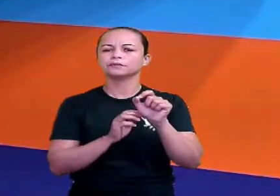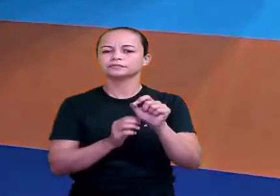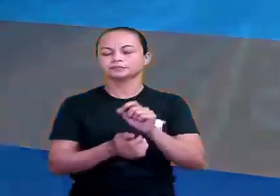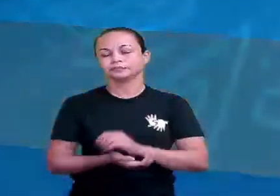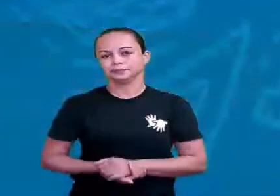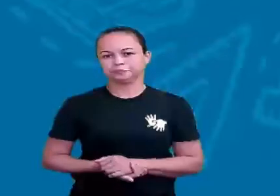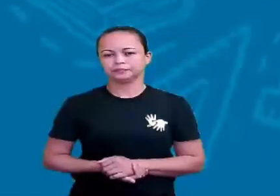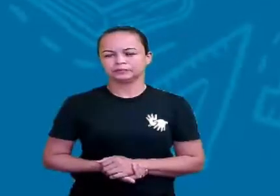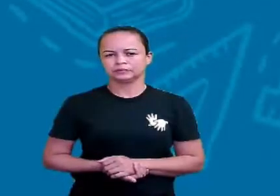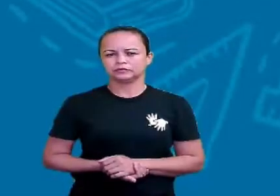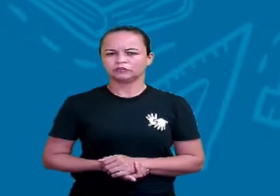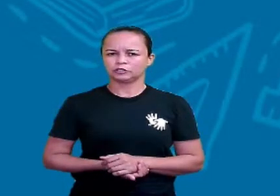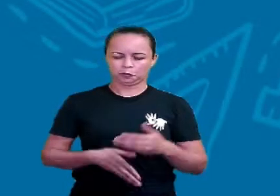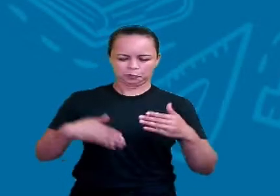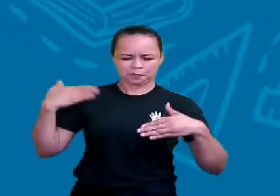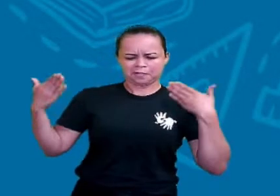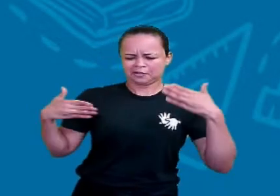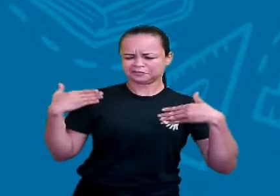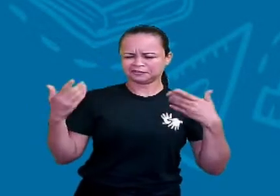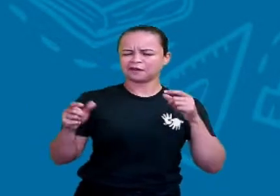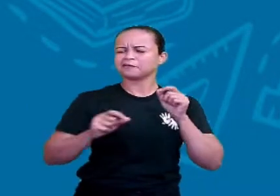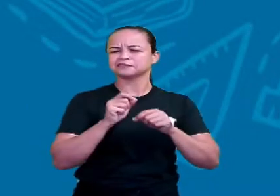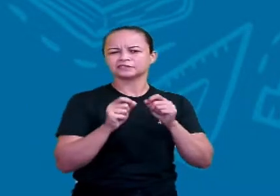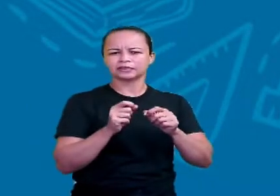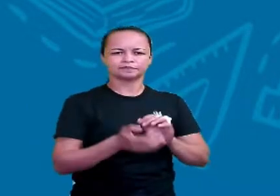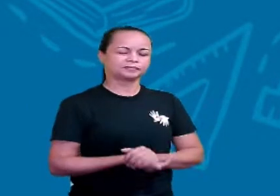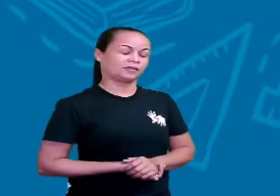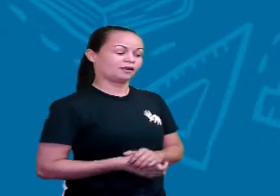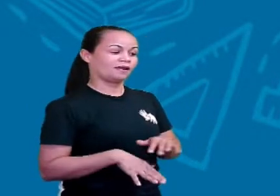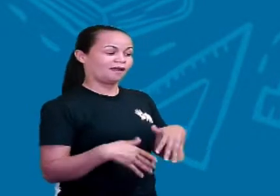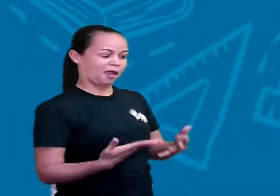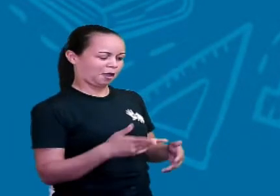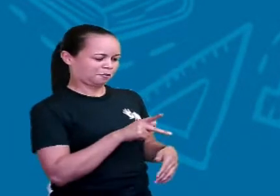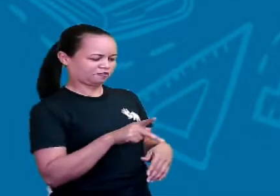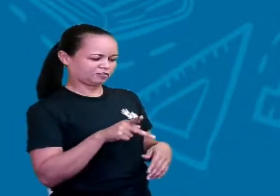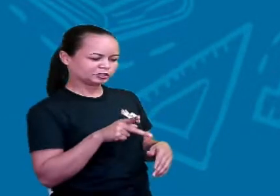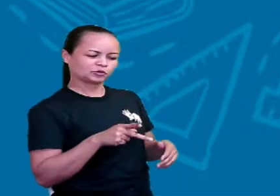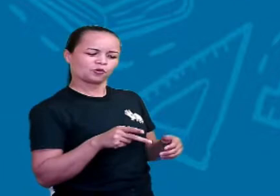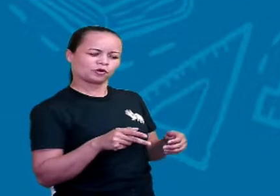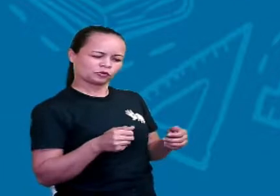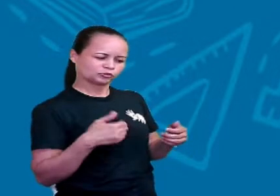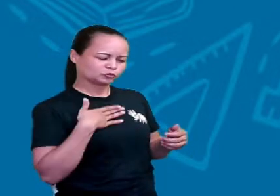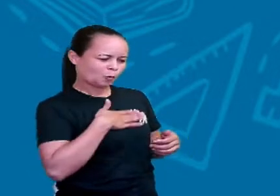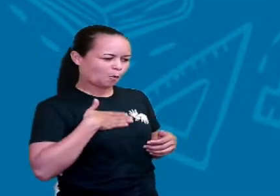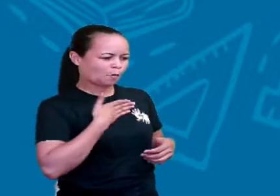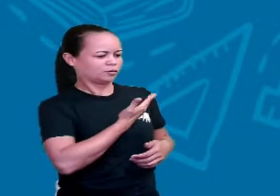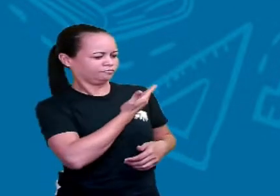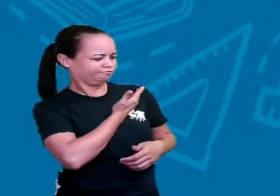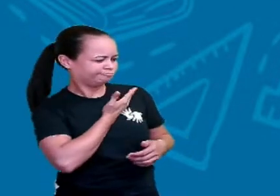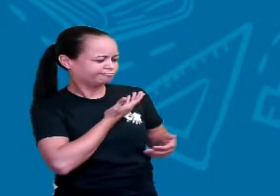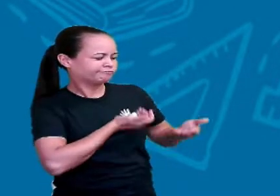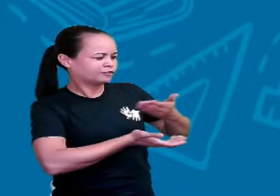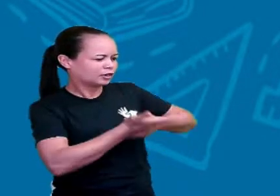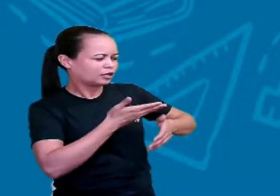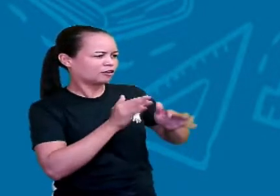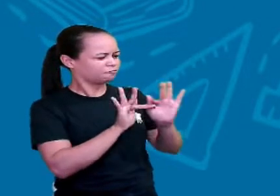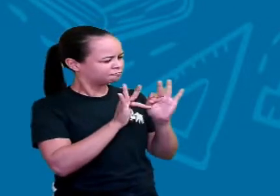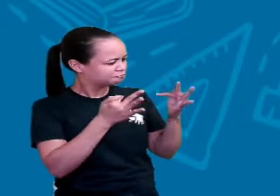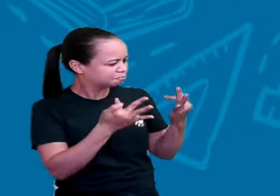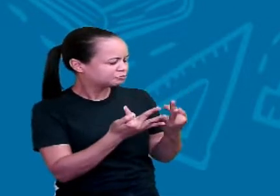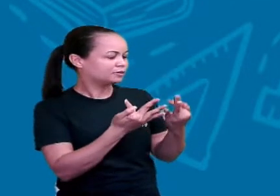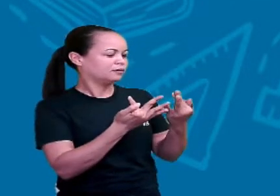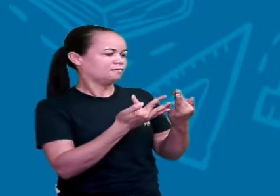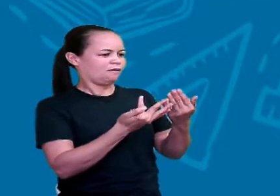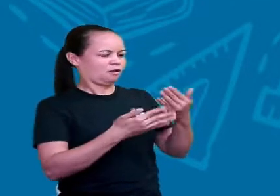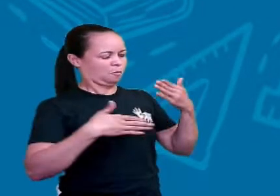costumam passear? Ah, professora, eu costumo passear com tanta gente. E aí? Eu costumo passear com as pessoas da minha família, às vezes eu saio